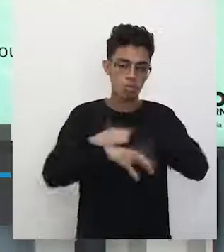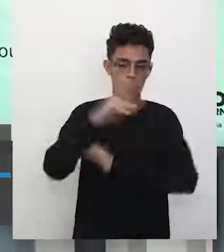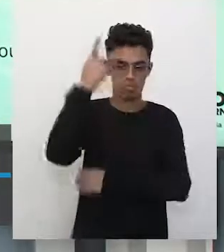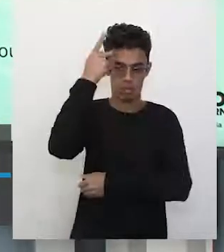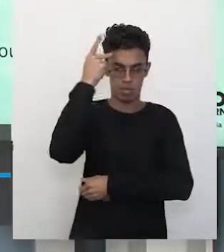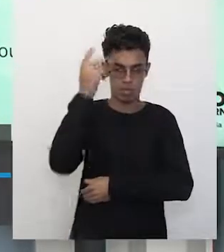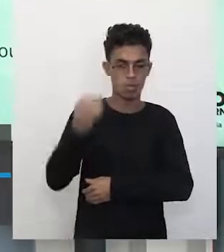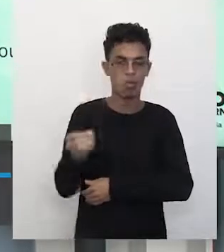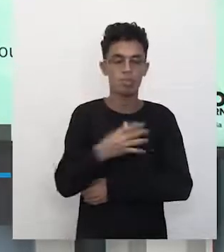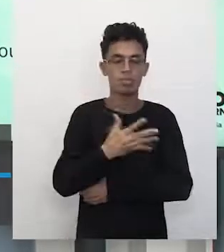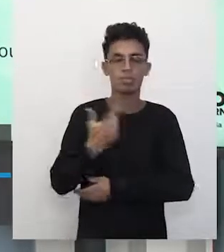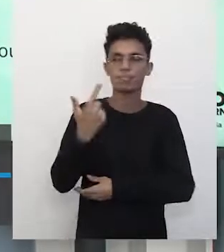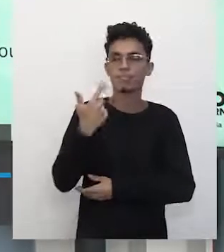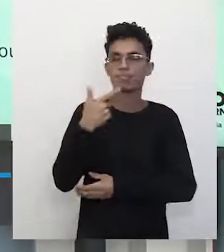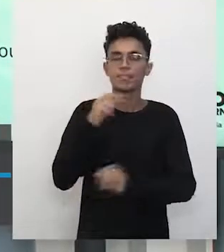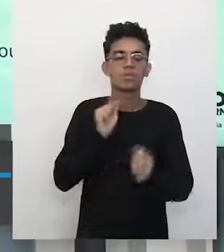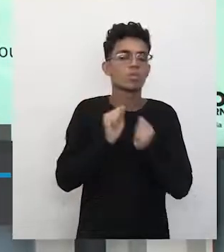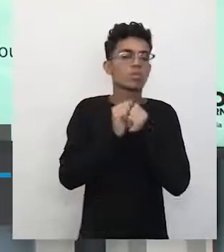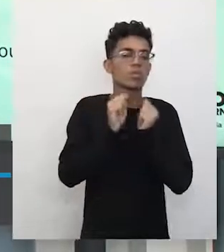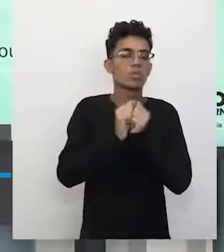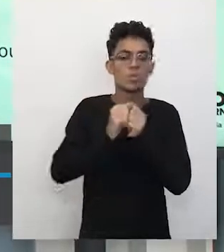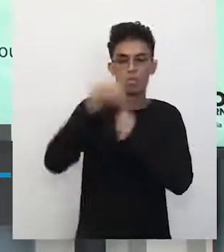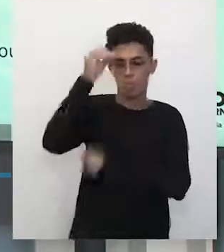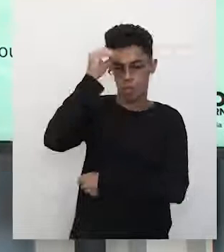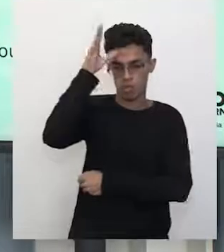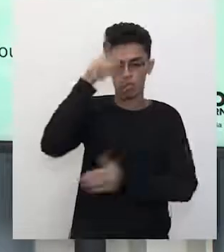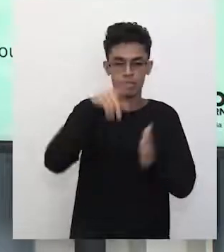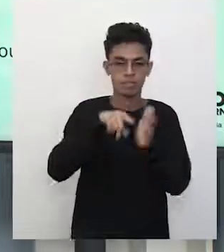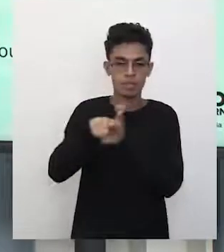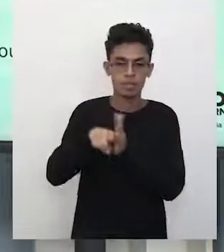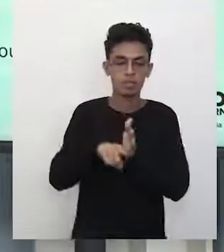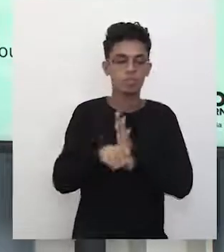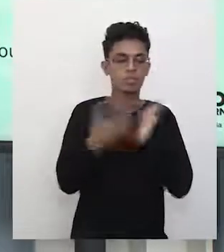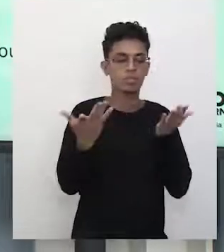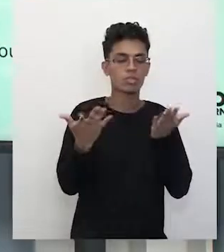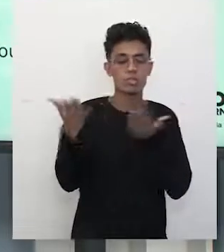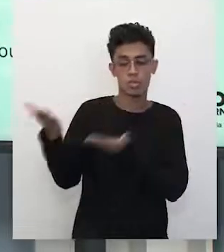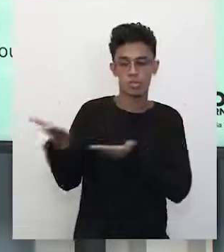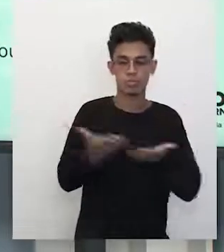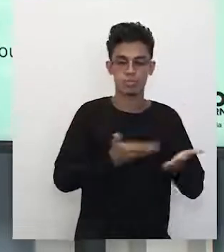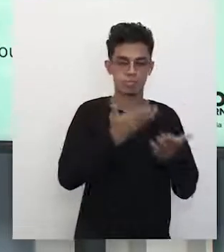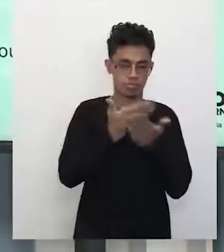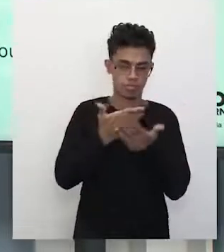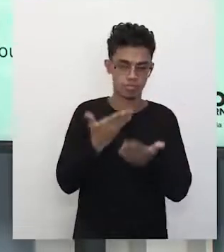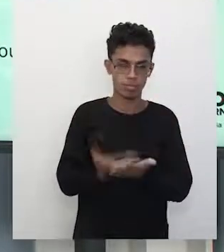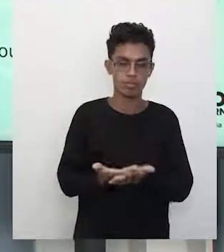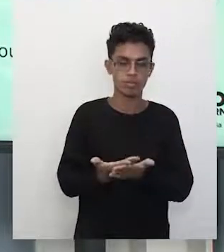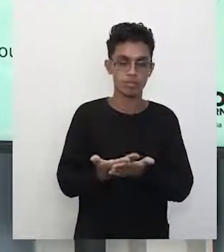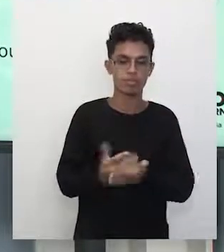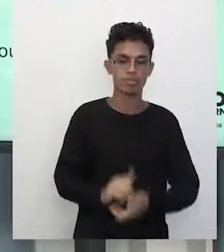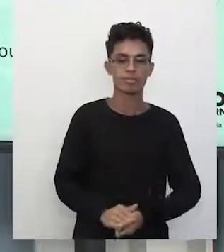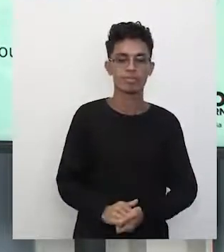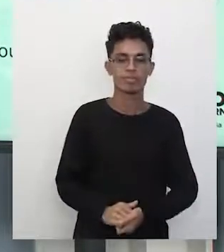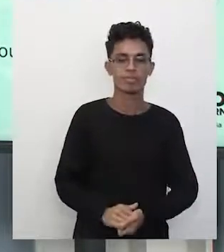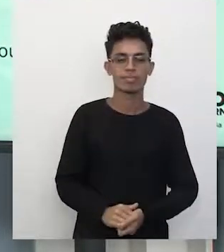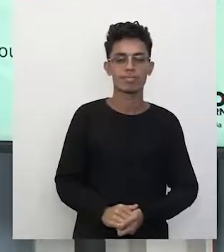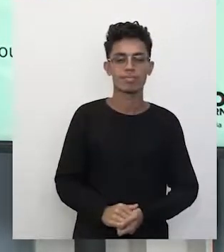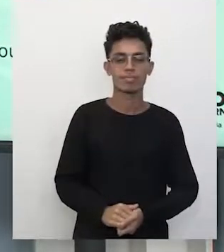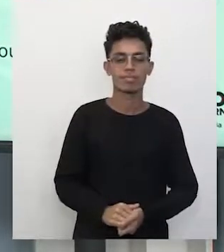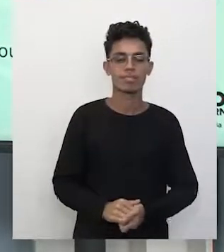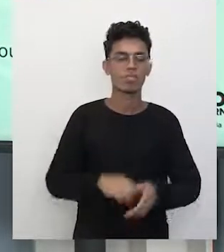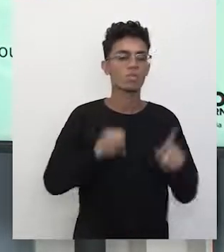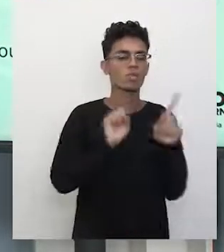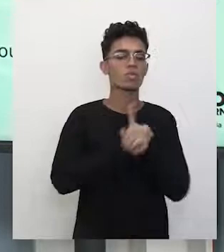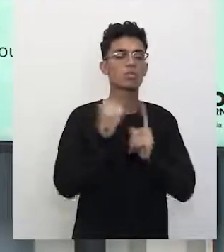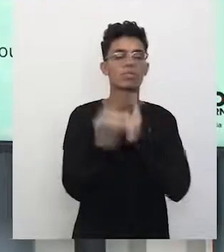aí descobrindo juntos, mas além disso, hoje é a aula da nossa diva, da nossa musa, do nosso tudo da